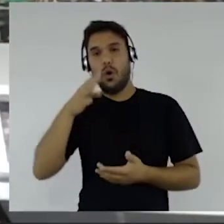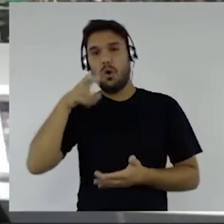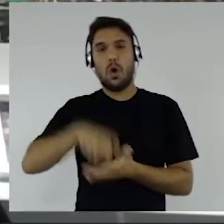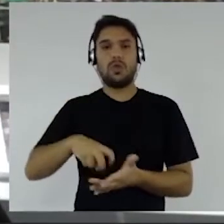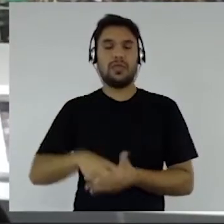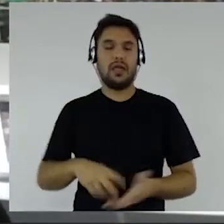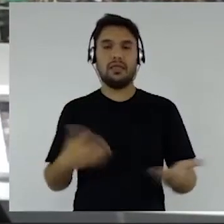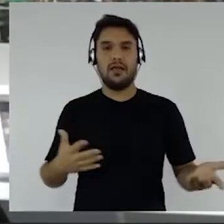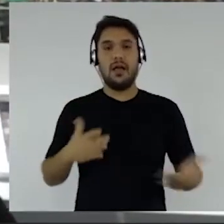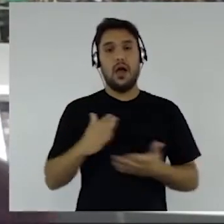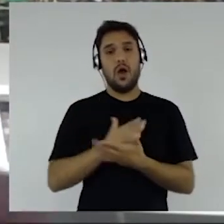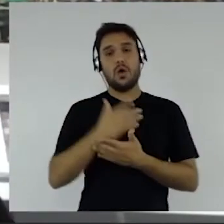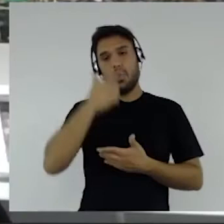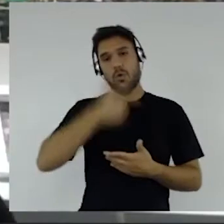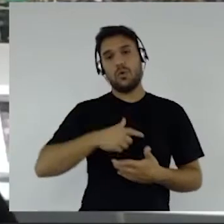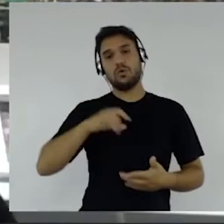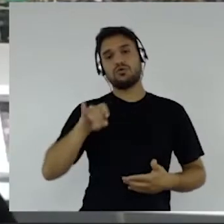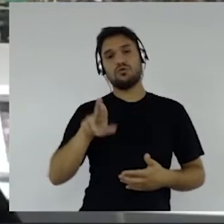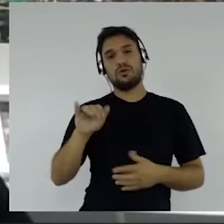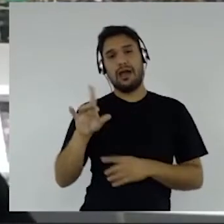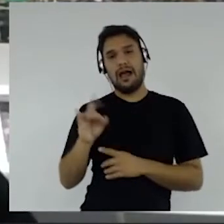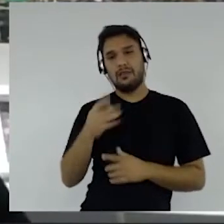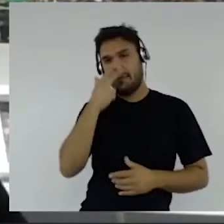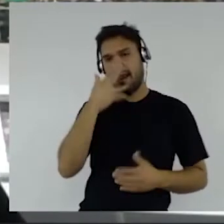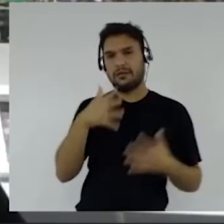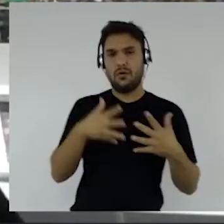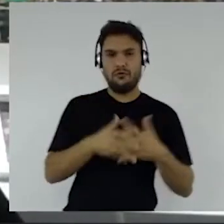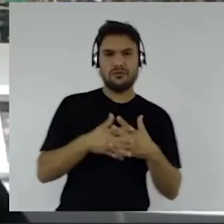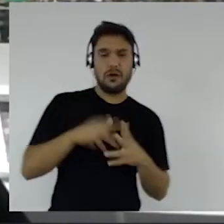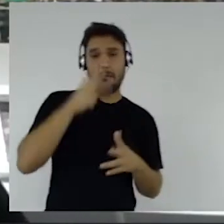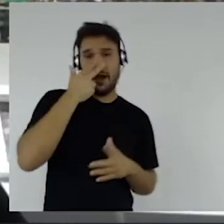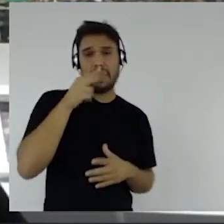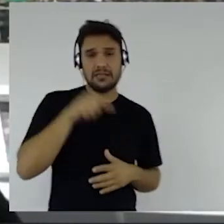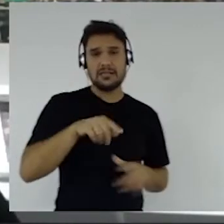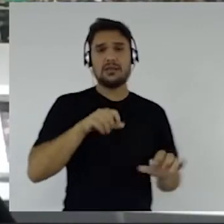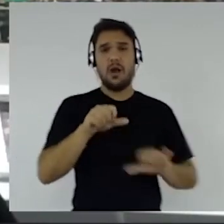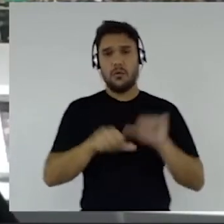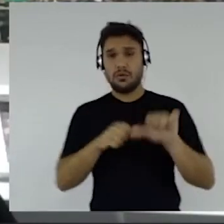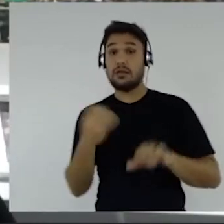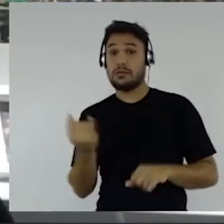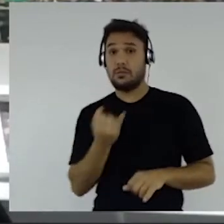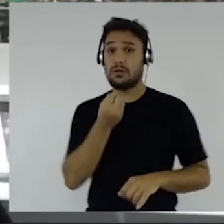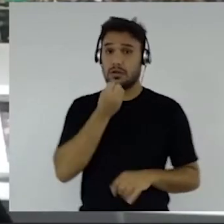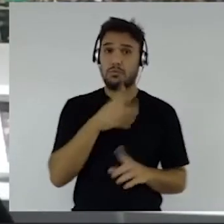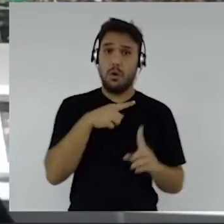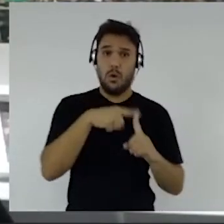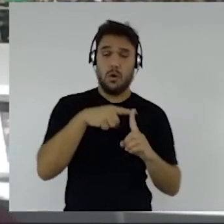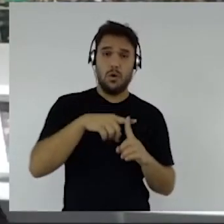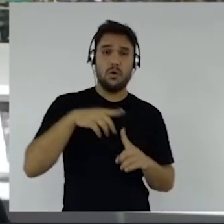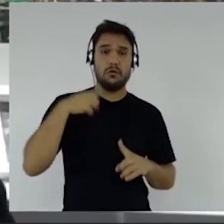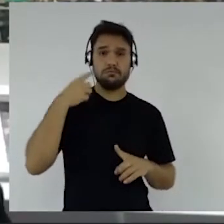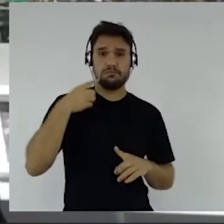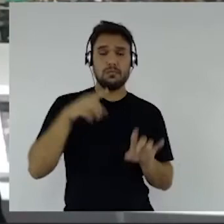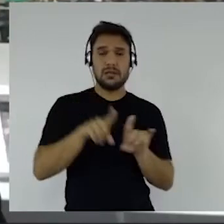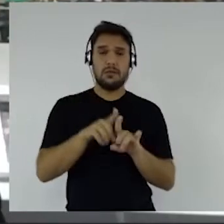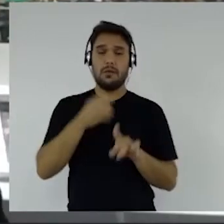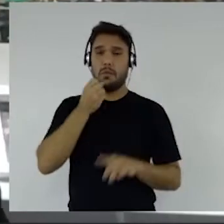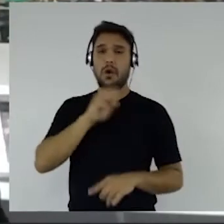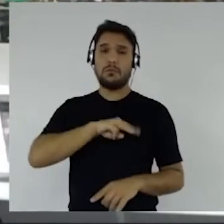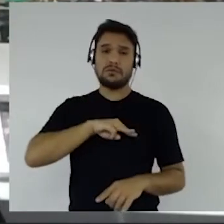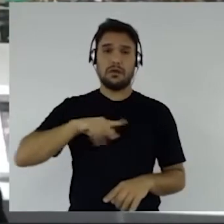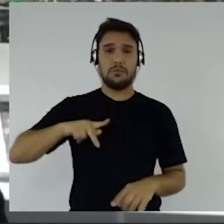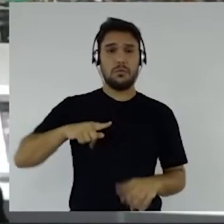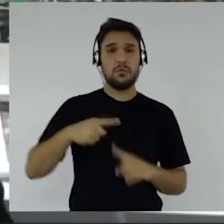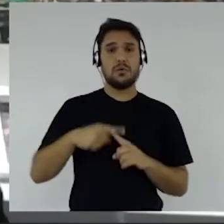mais desavisado seja levado à confusão. Acho que essa é uma mudança muito importante, boa para a advocacia e boa para a promotoria, porque